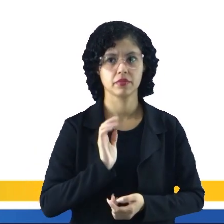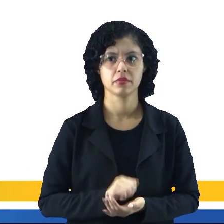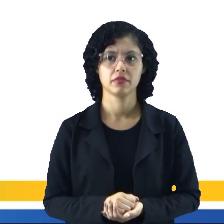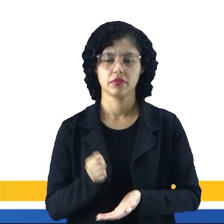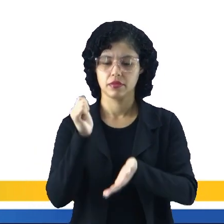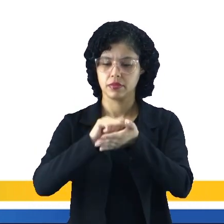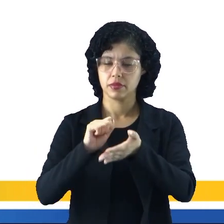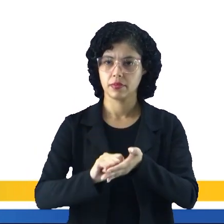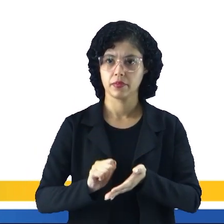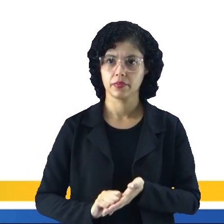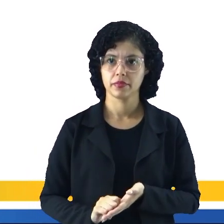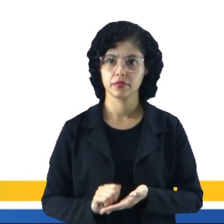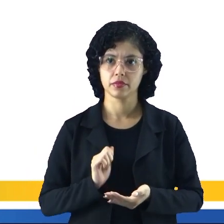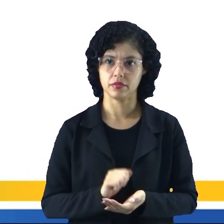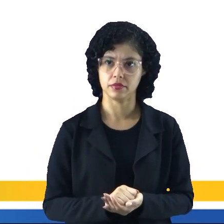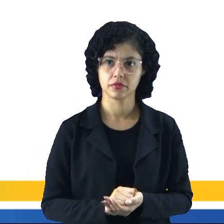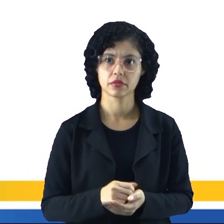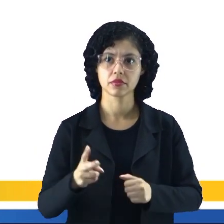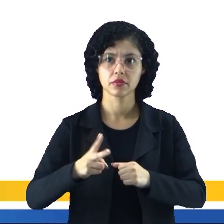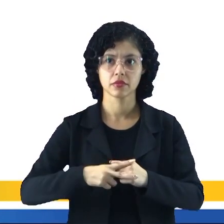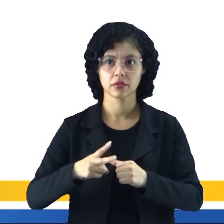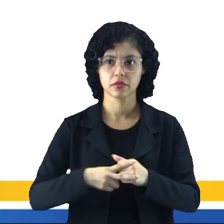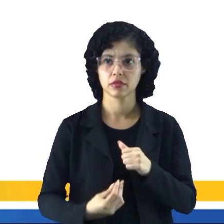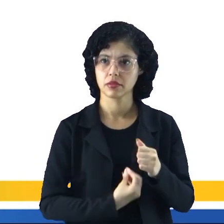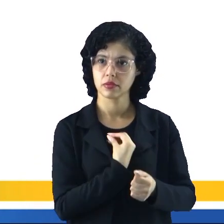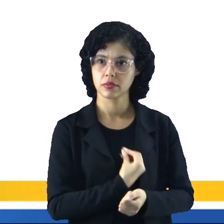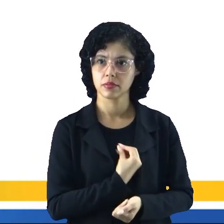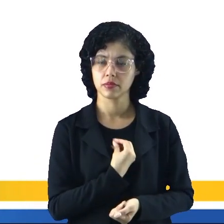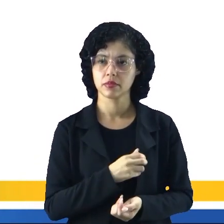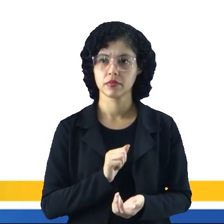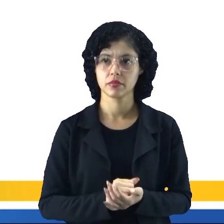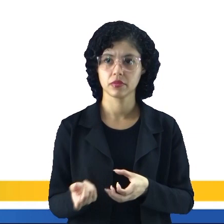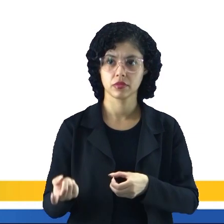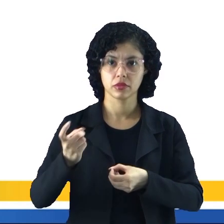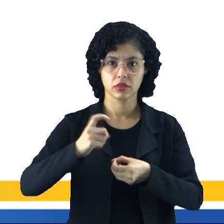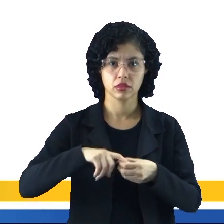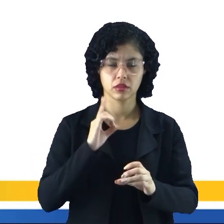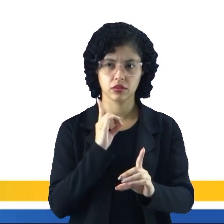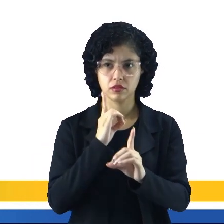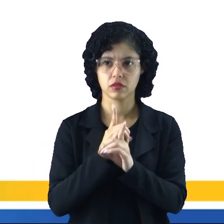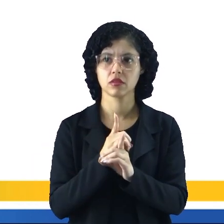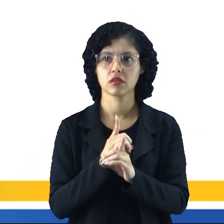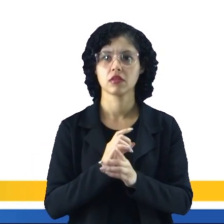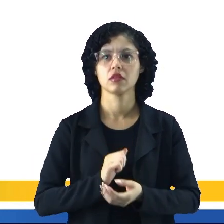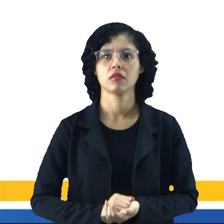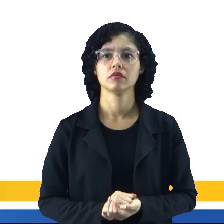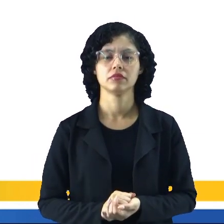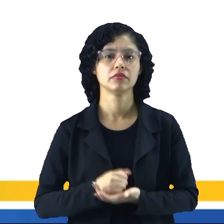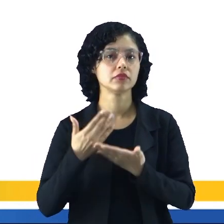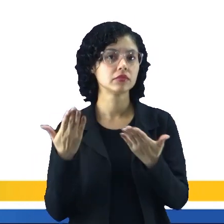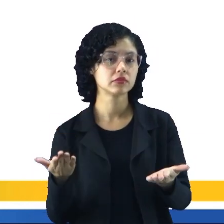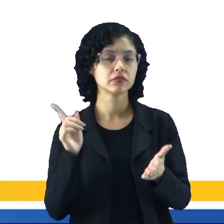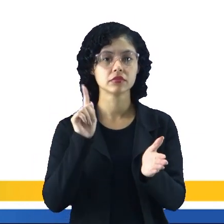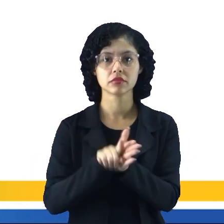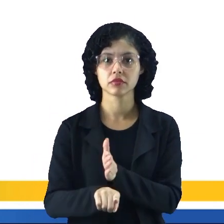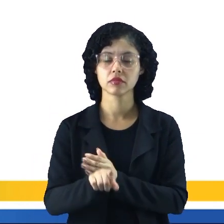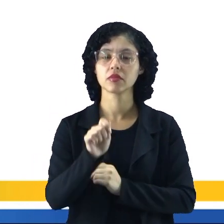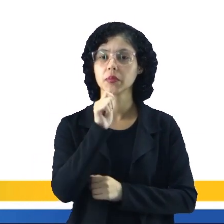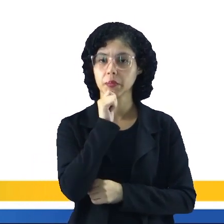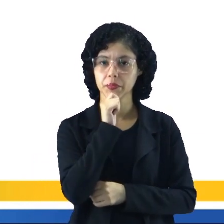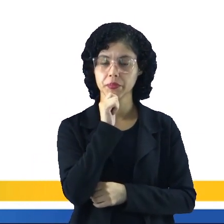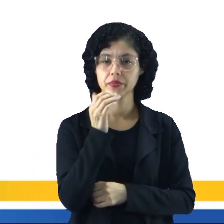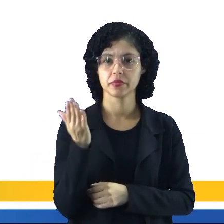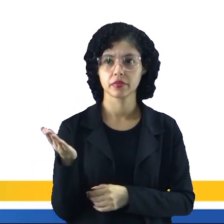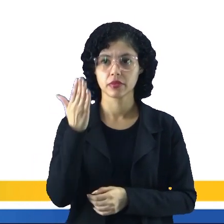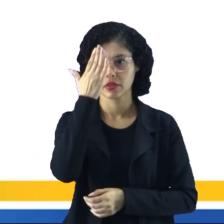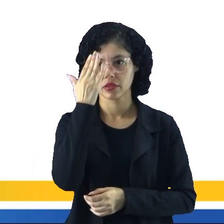dos fatos né com verbos no presente do indicativo como retorna e descobre então a questão aqui nela